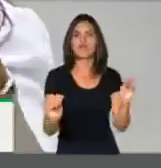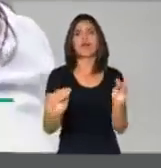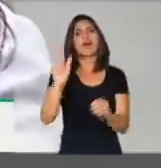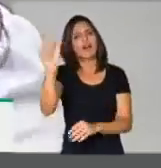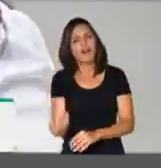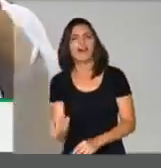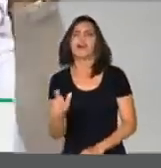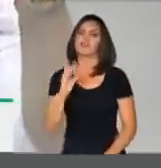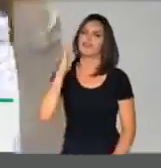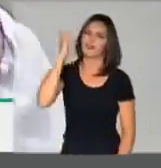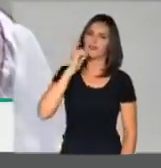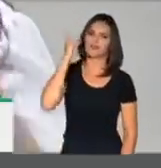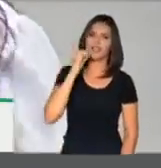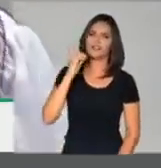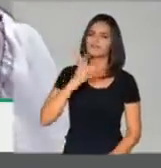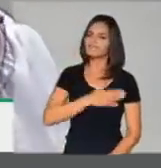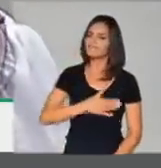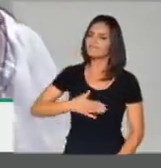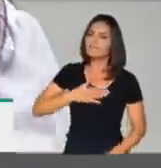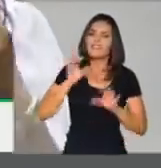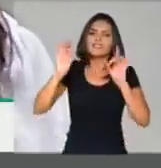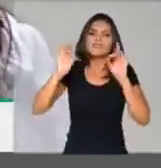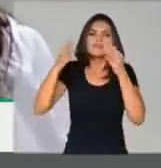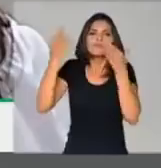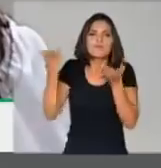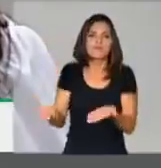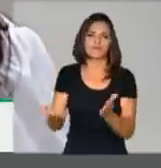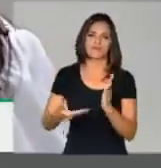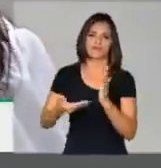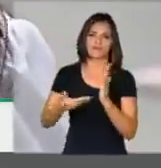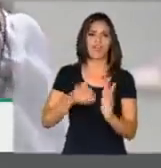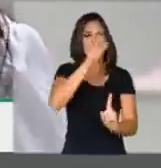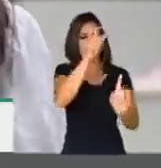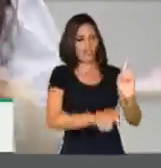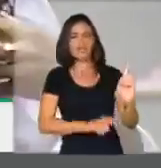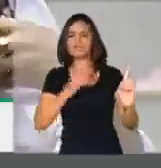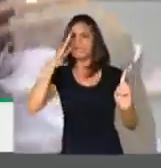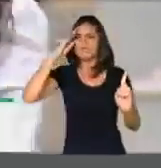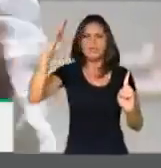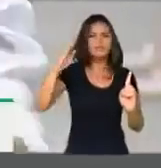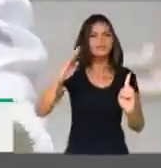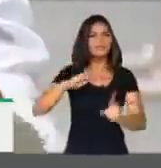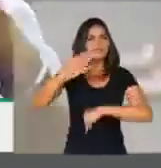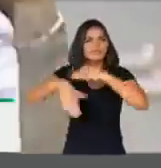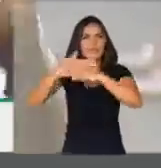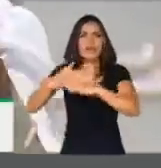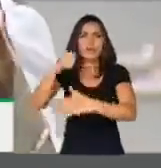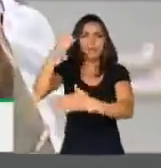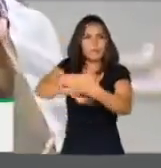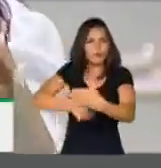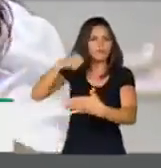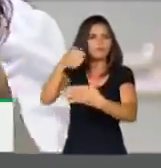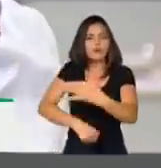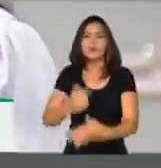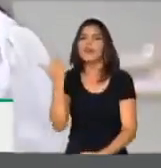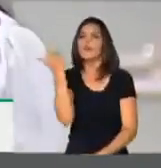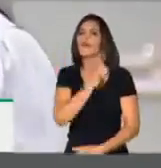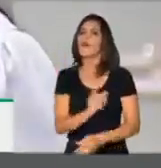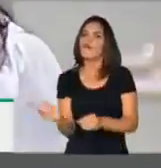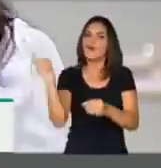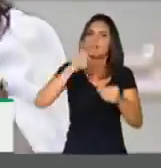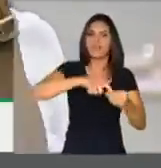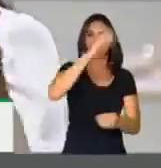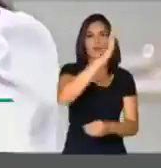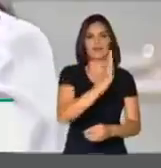é, sem dúvida, um dos agentes principais dessa construção, deste movimento pela recuperação de um